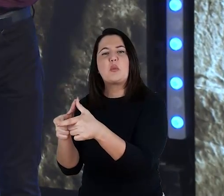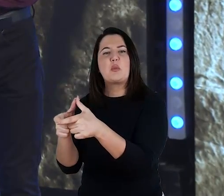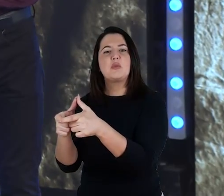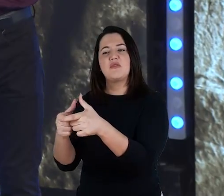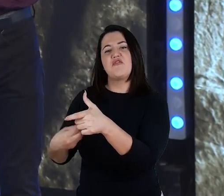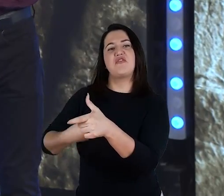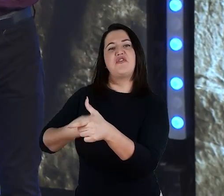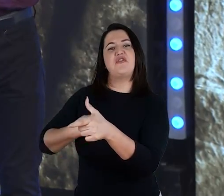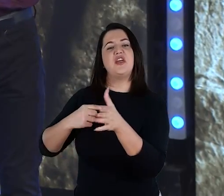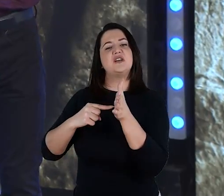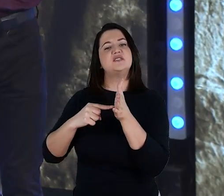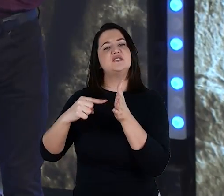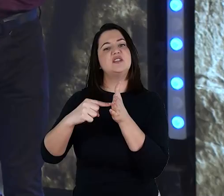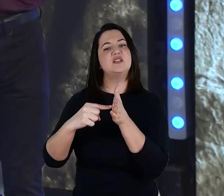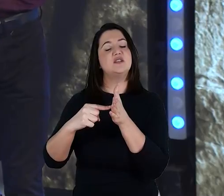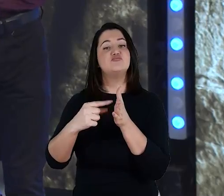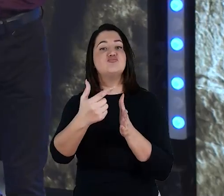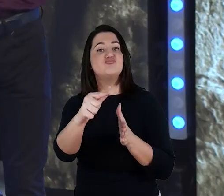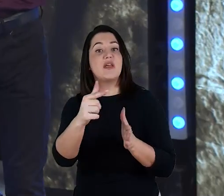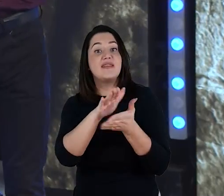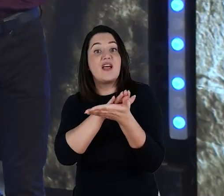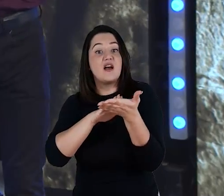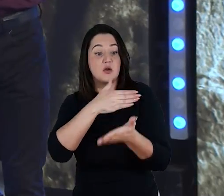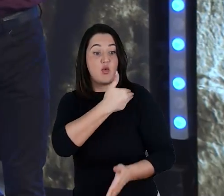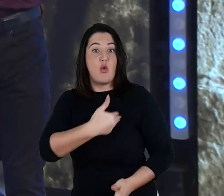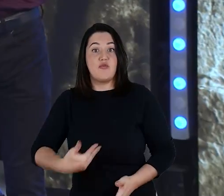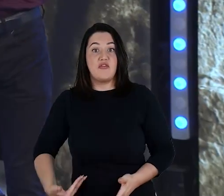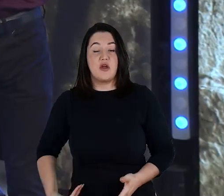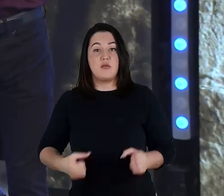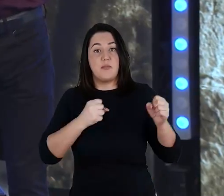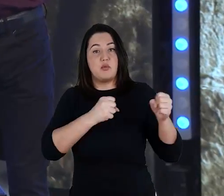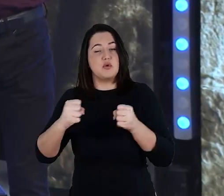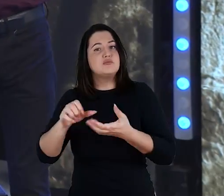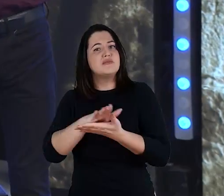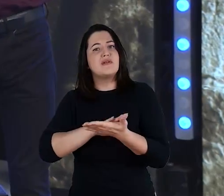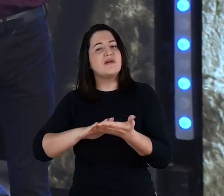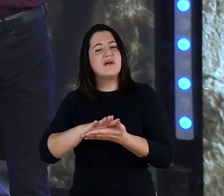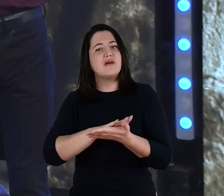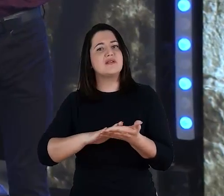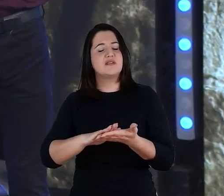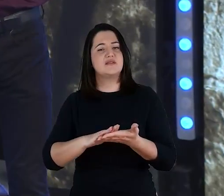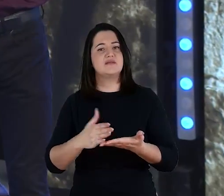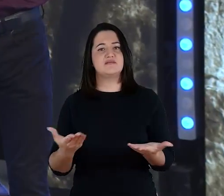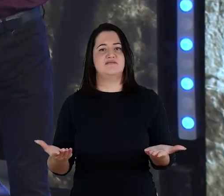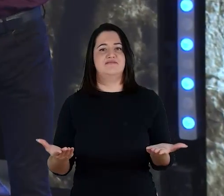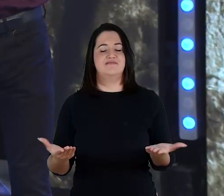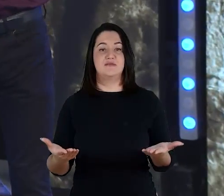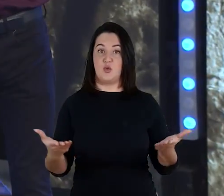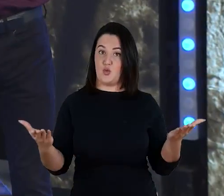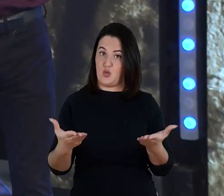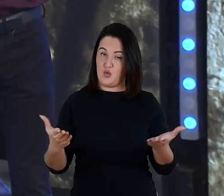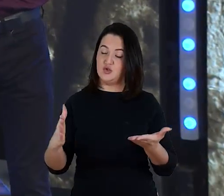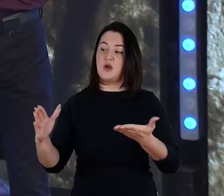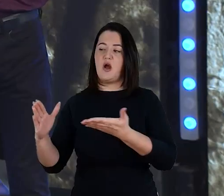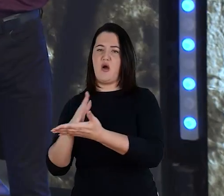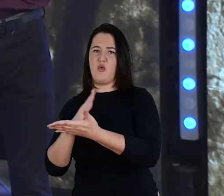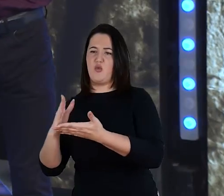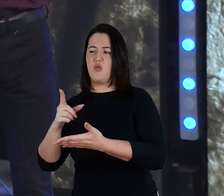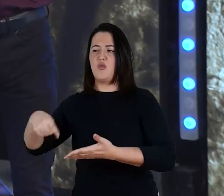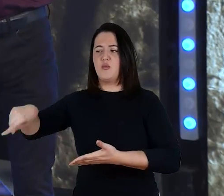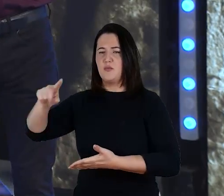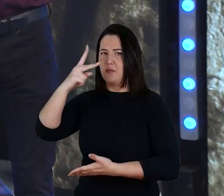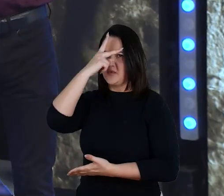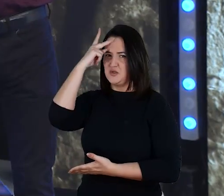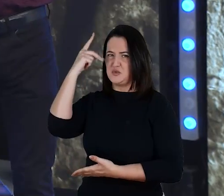tiveram na atual Turquia, como eu mostrei no mapa, muito maior do que a região ali de Canaã. Hoje, alguns até se perguntam se